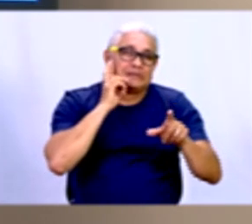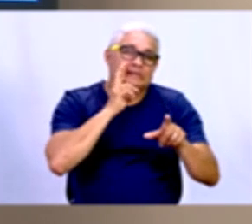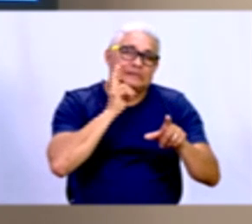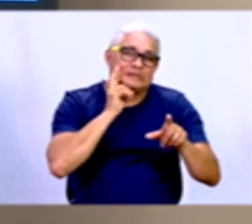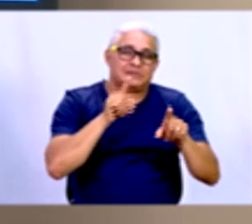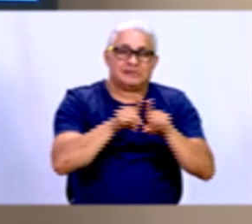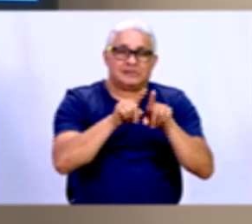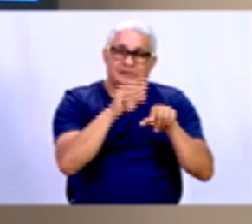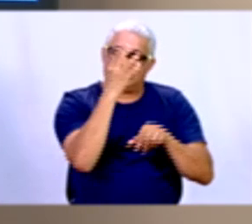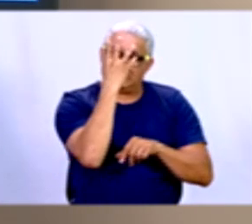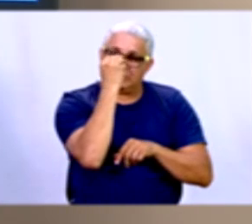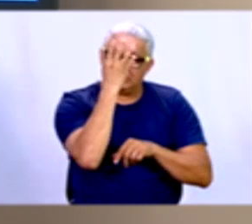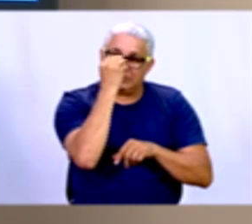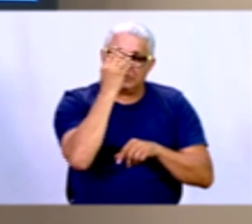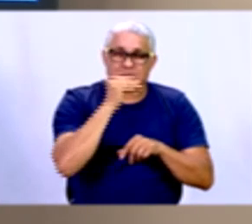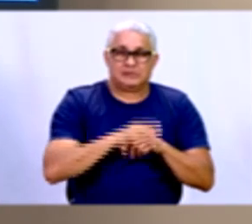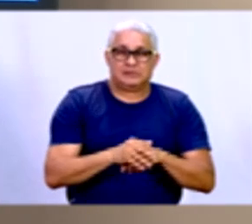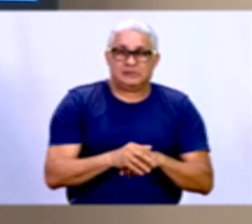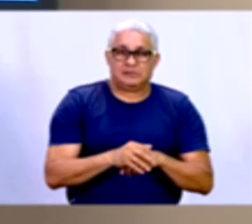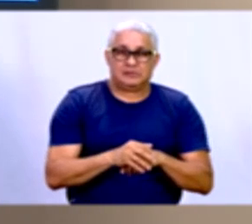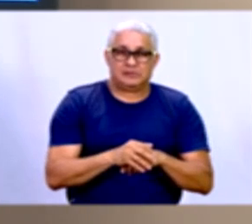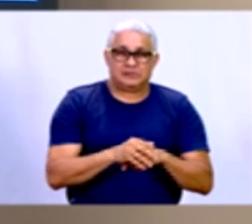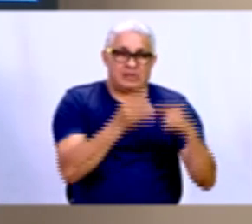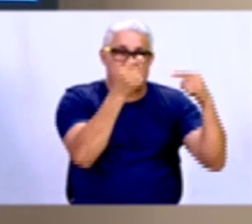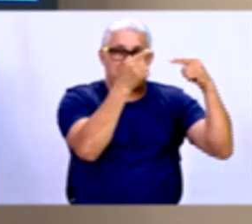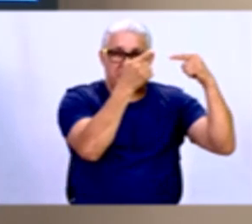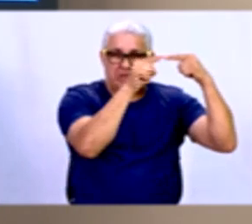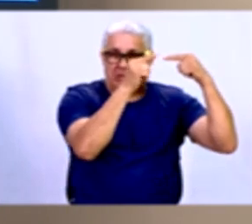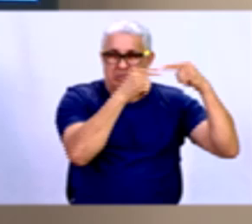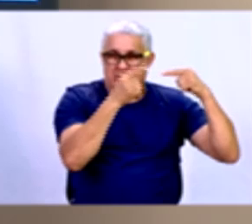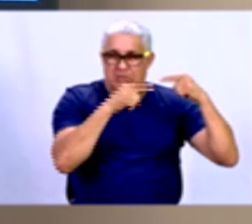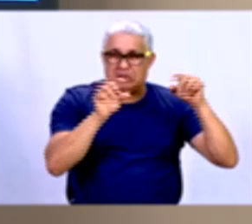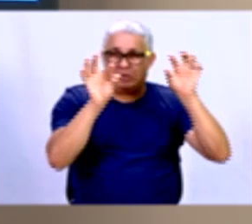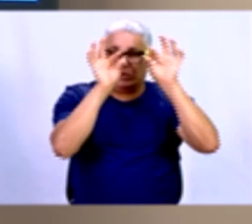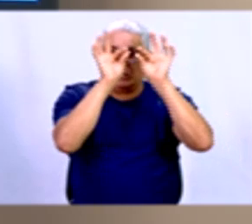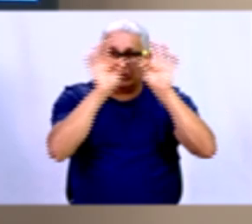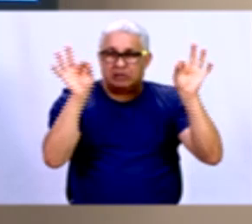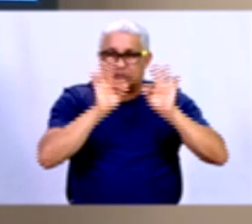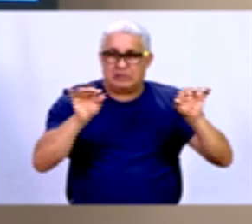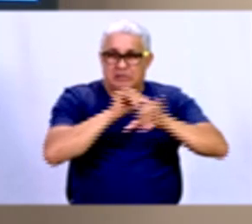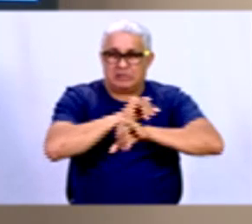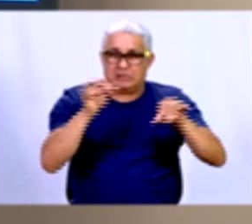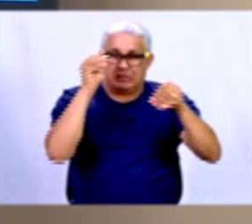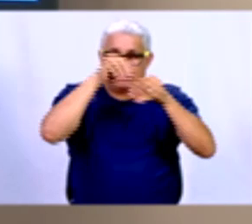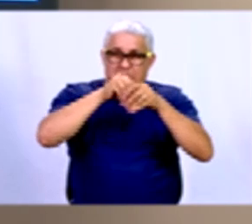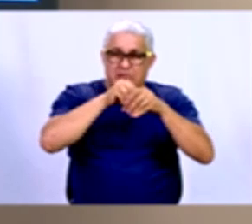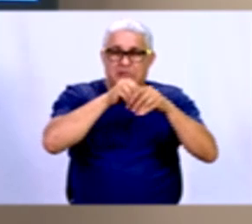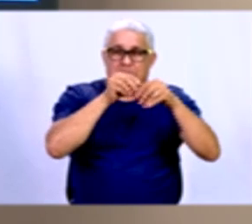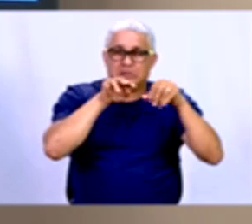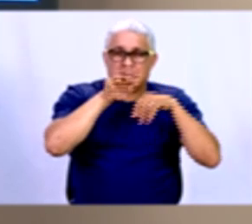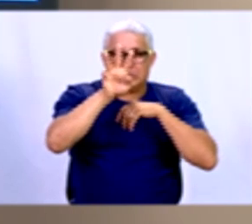que não são fotos que são vinculadas às informações do site, né?